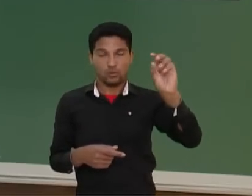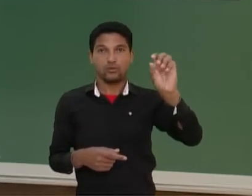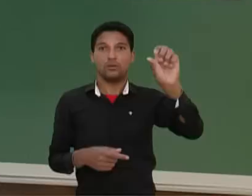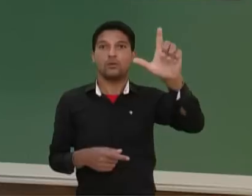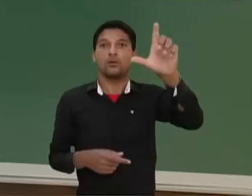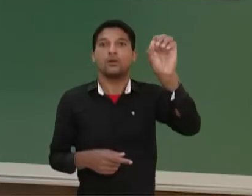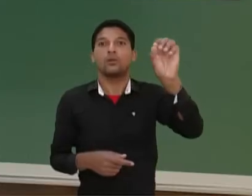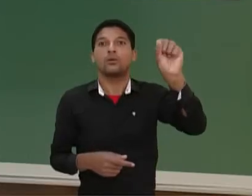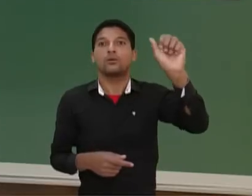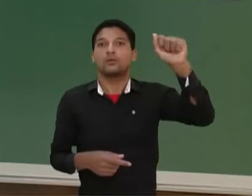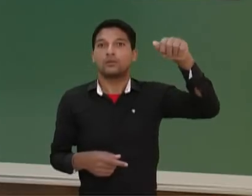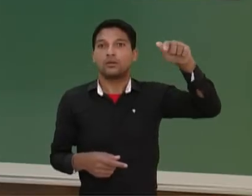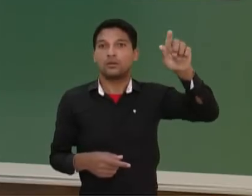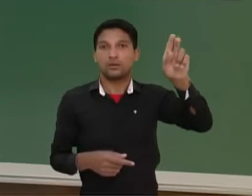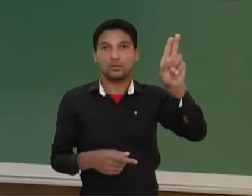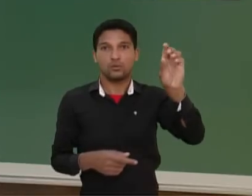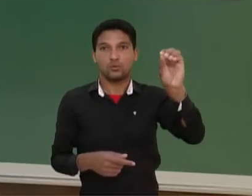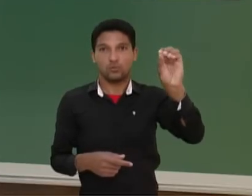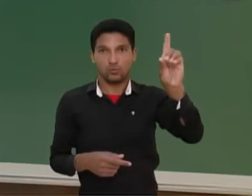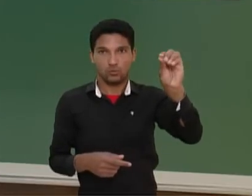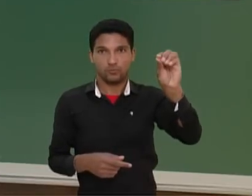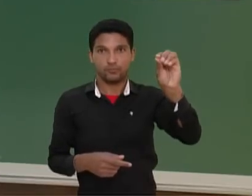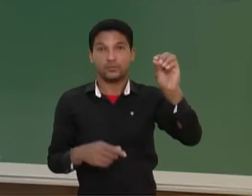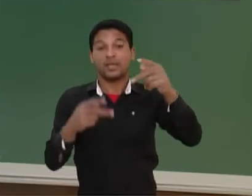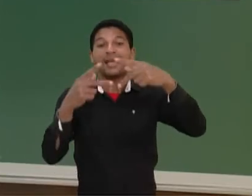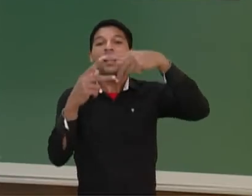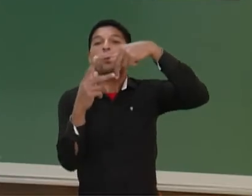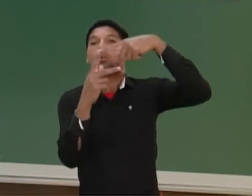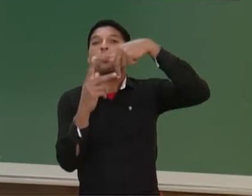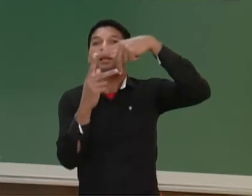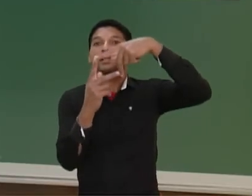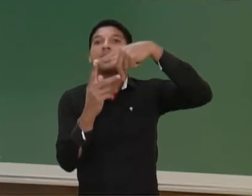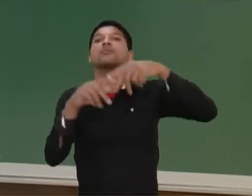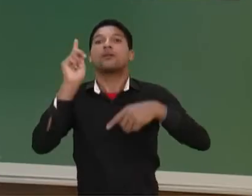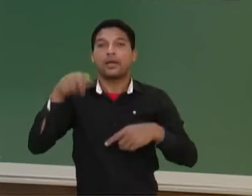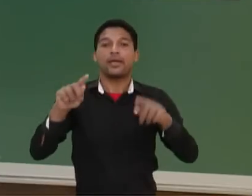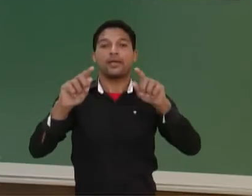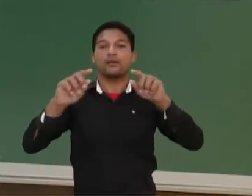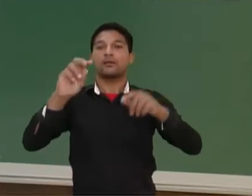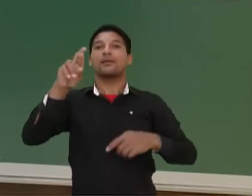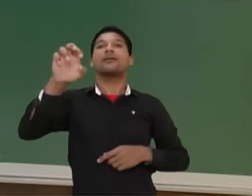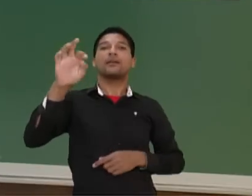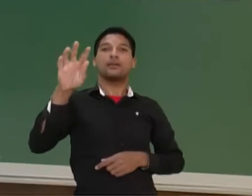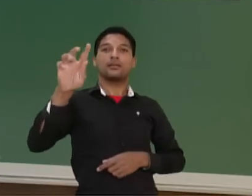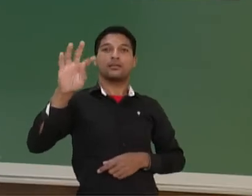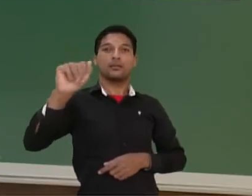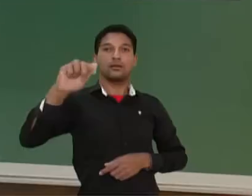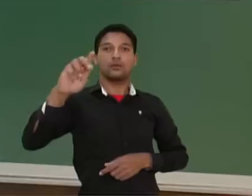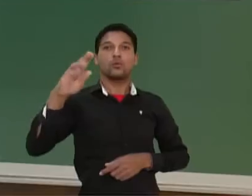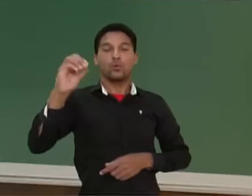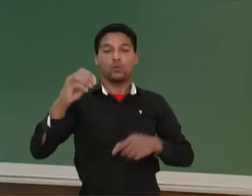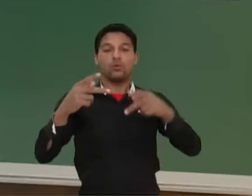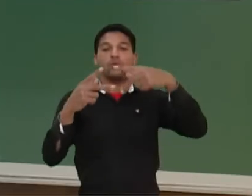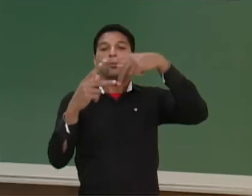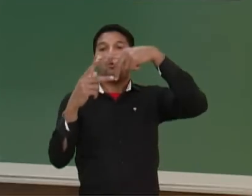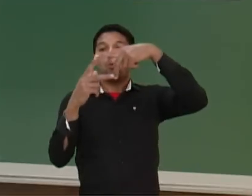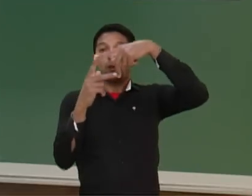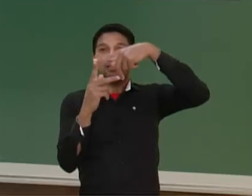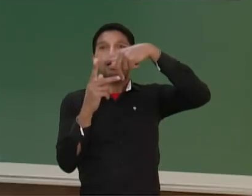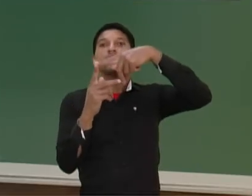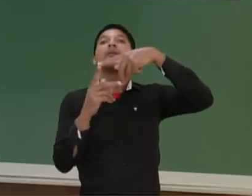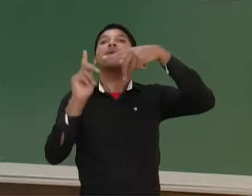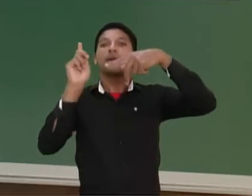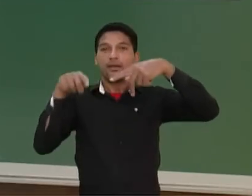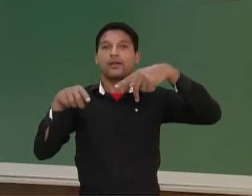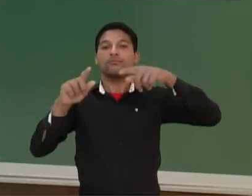cabeça, mas elas são verdadeiras. Todo quadrado é retângulo. Todo quadrado é losango. Todo quadrado é